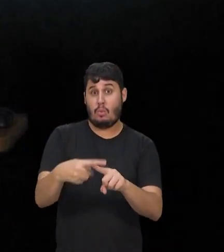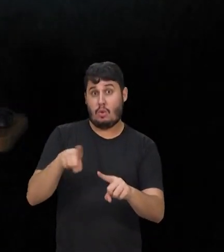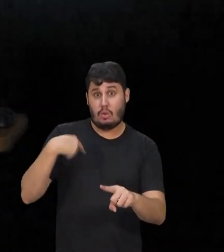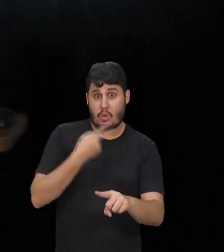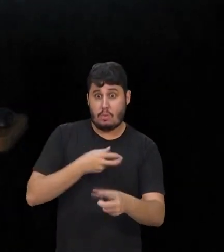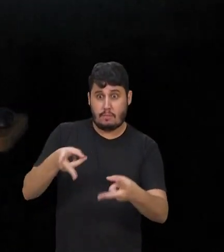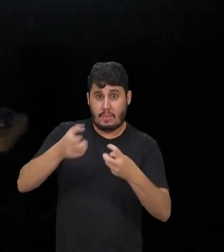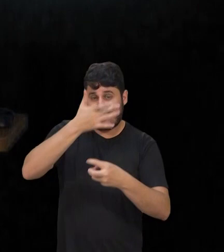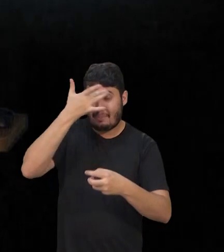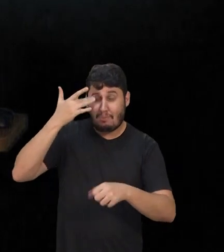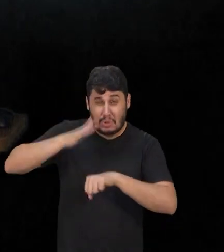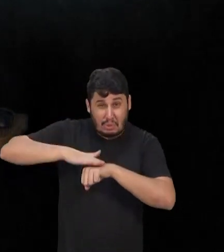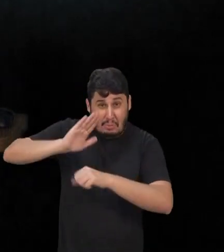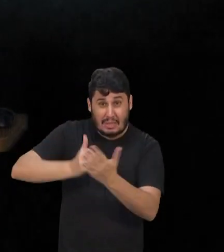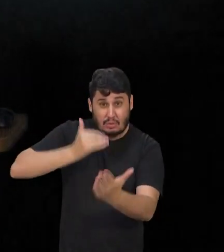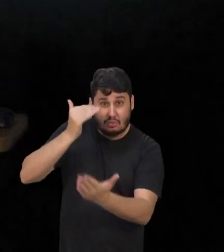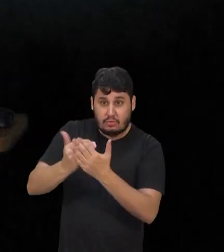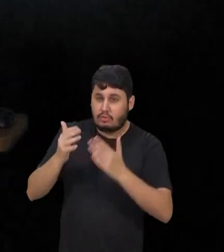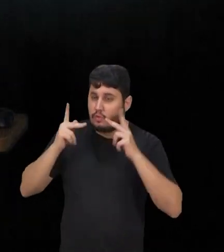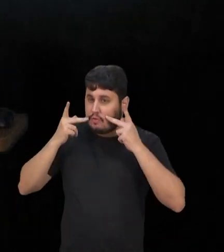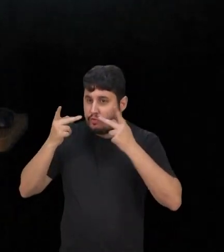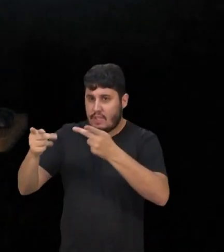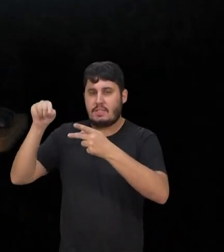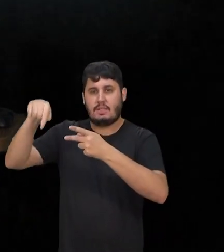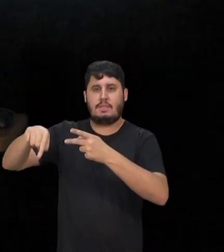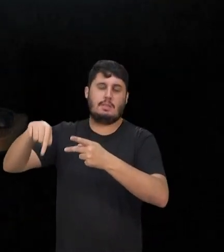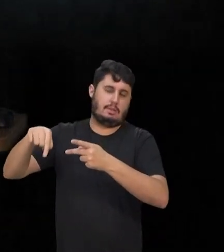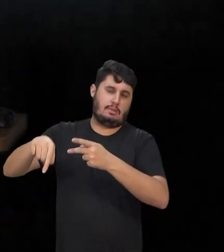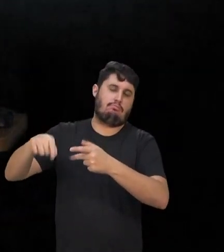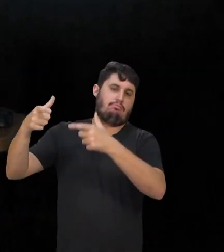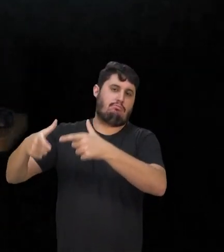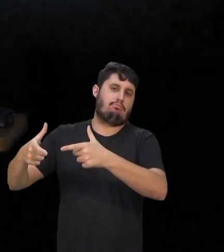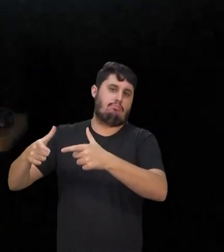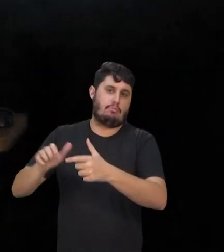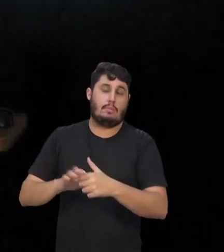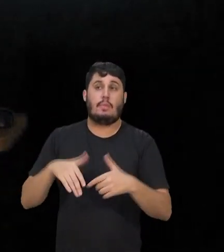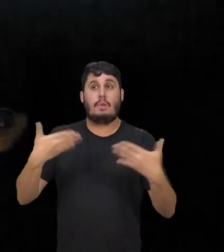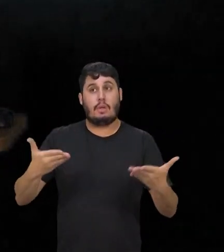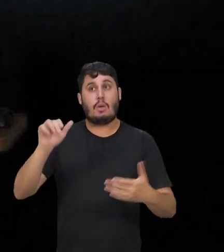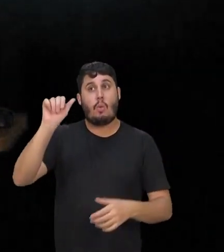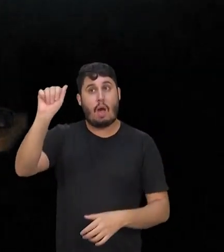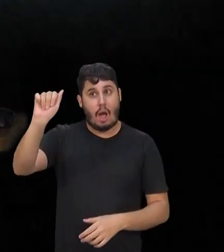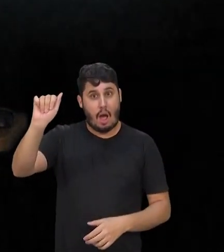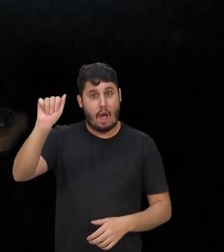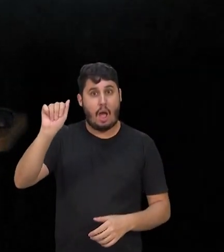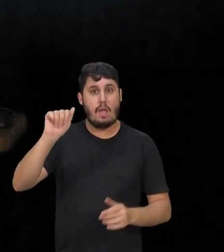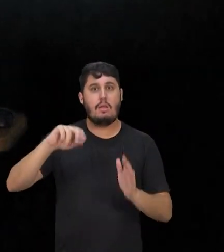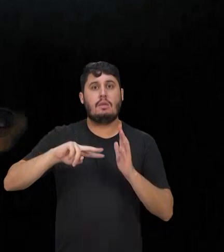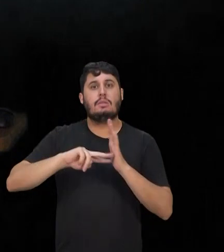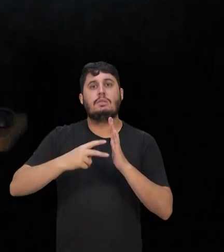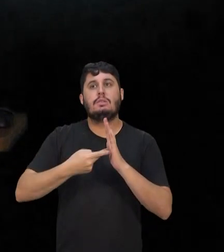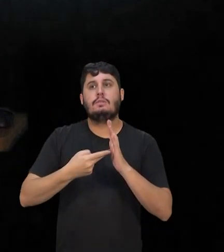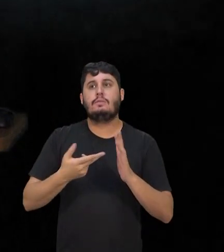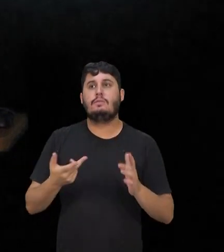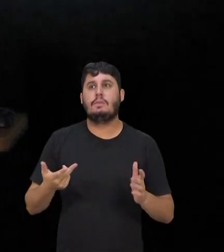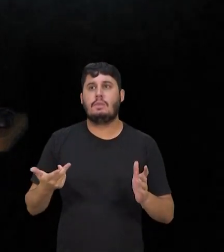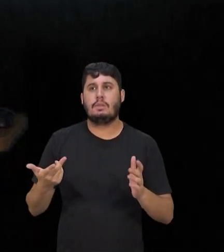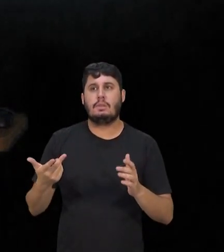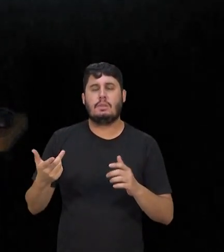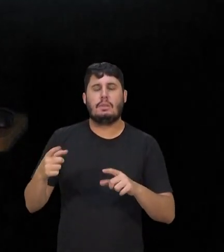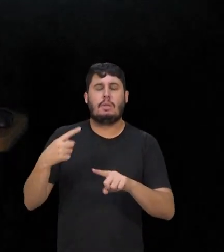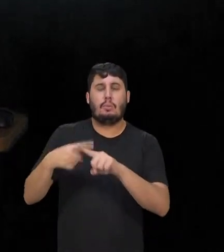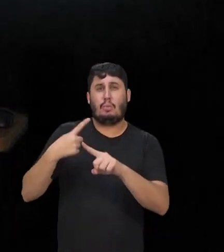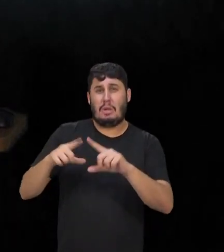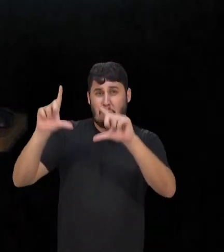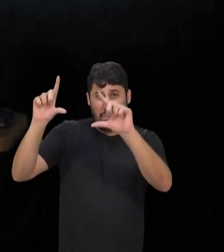de pessoas visitando esse patrimônio mundial da humanidade. Então a gente tem na letra A dizendo que essa palavra desmatupizar se refere à escassez de